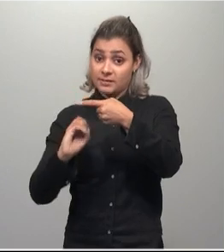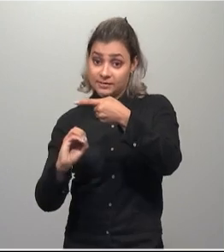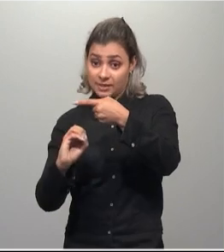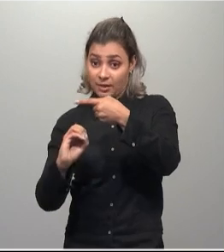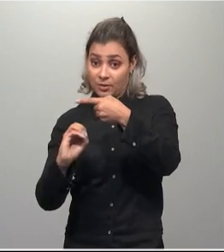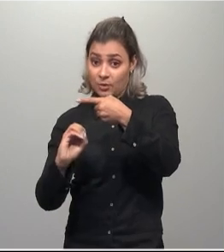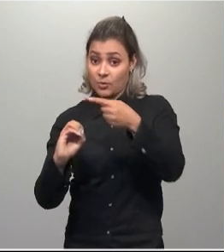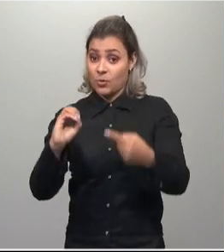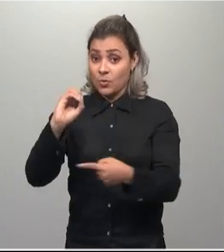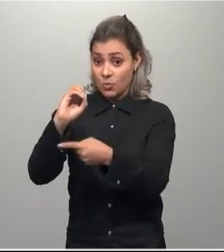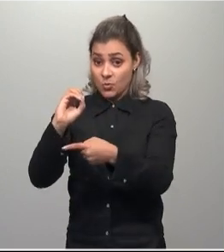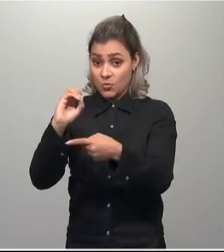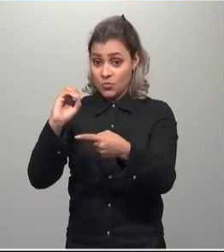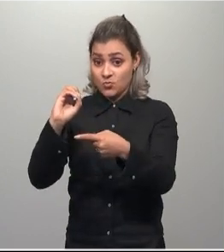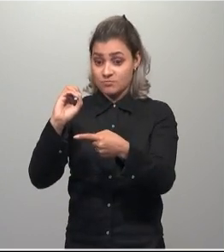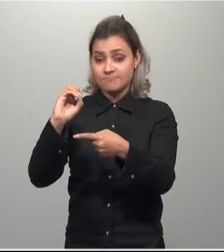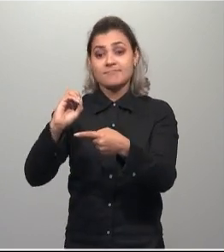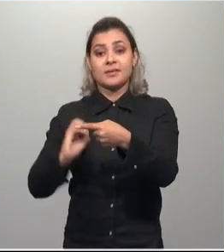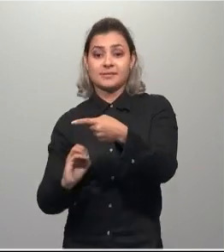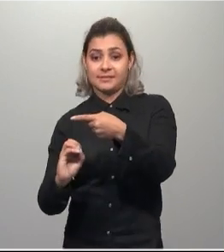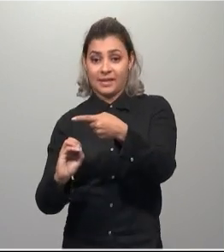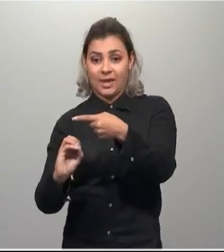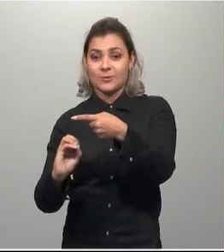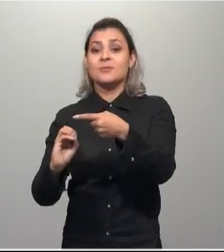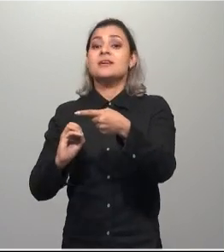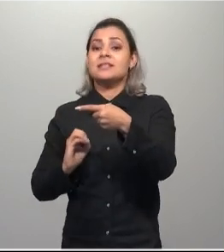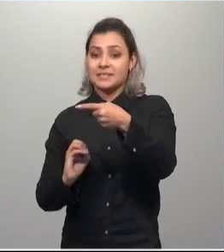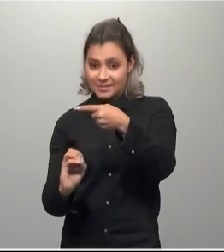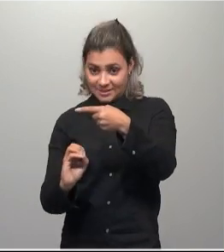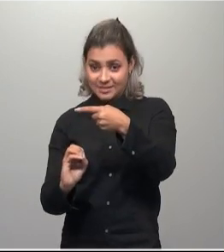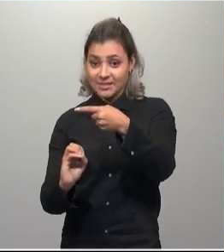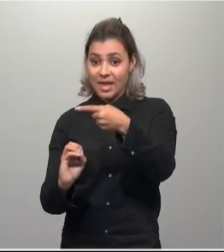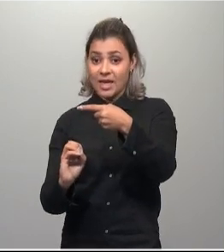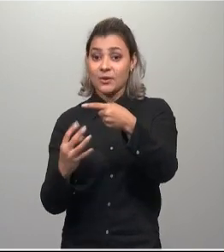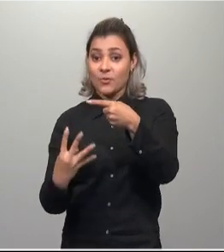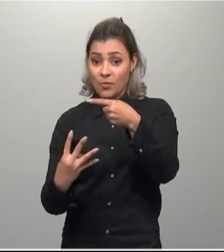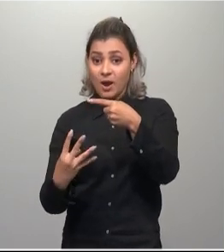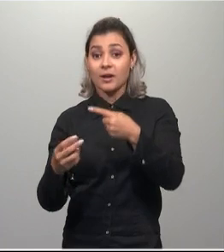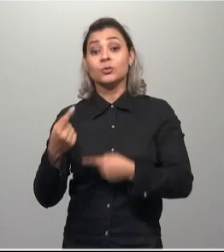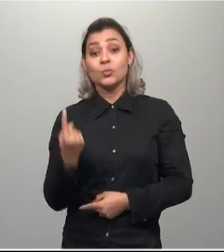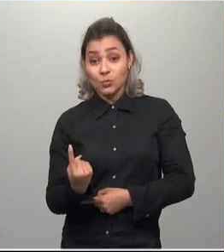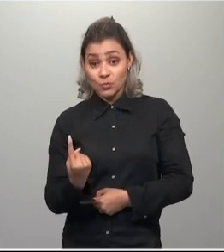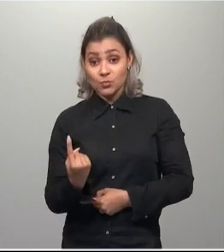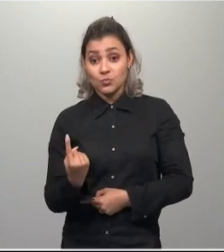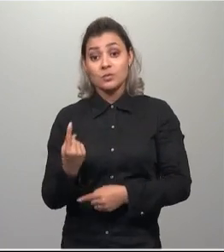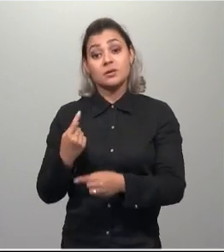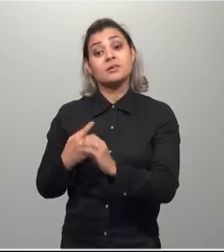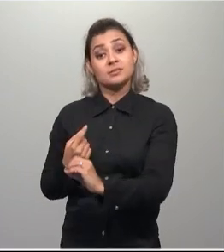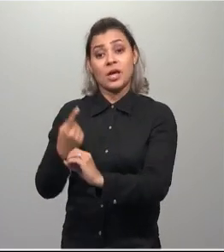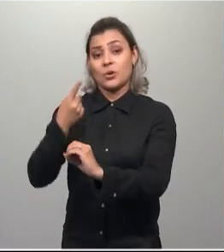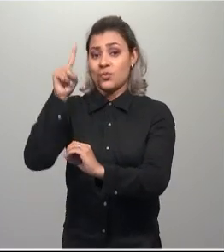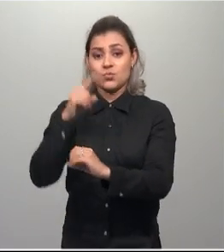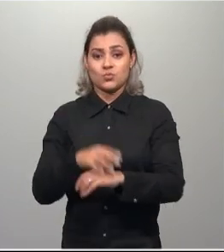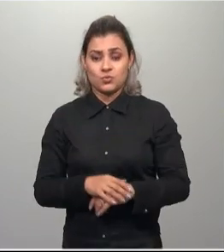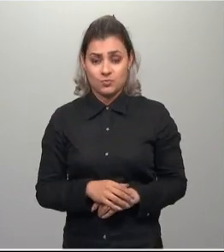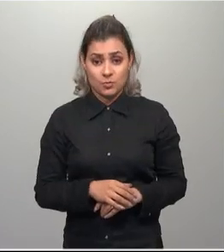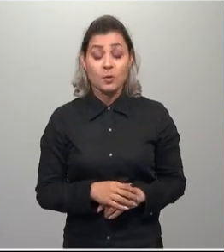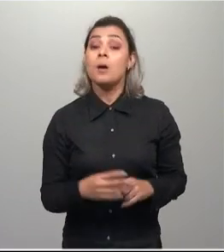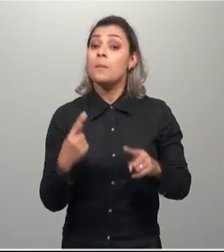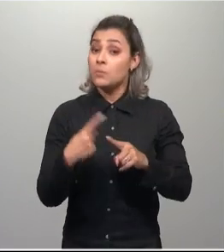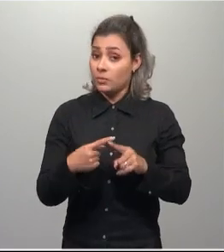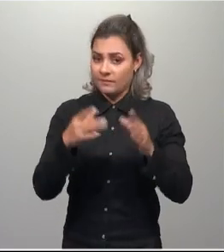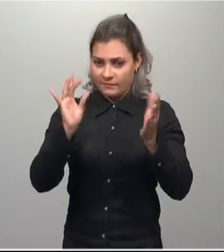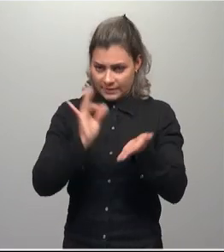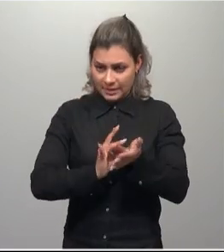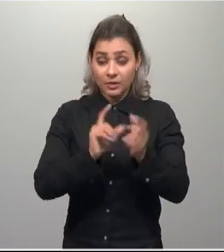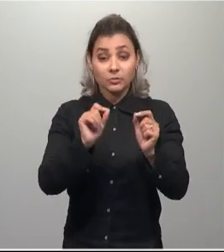na linha 2 uma linha 30 na linha 4 à linha 5 uma linha 60 na linha certa então na